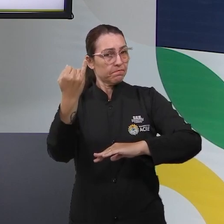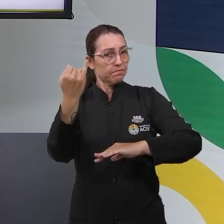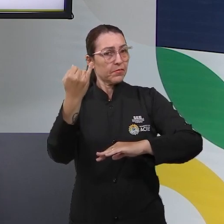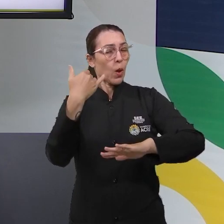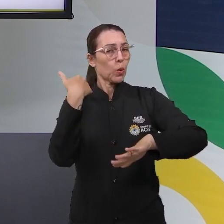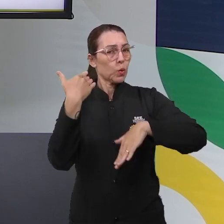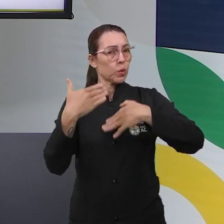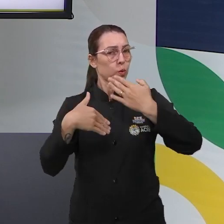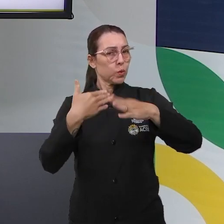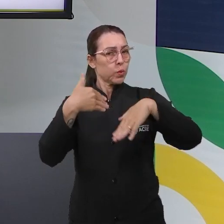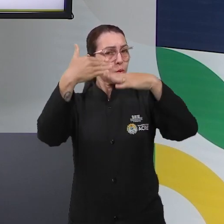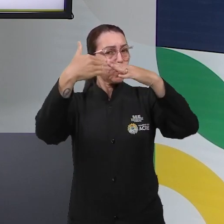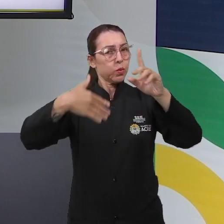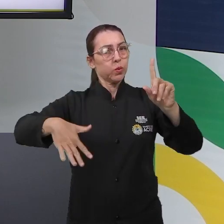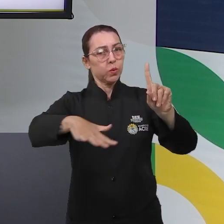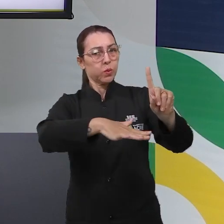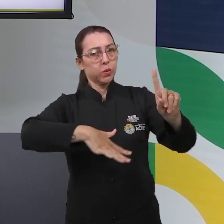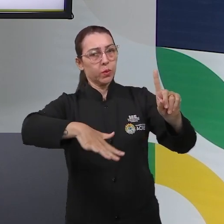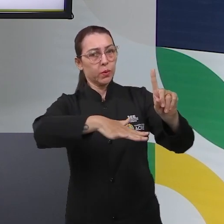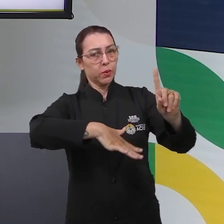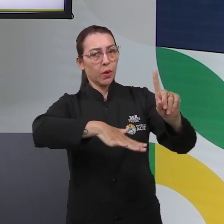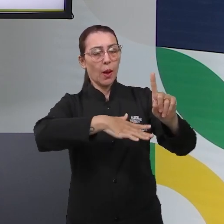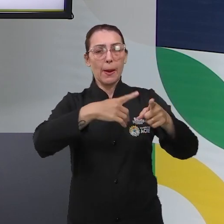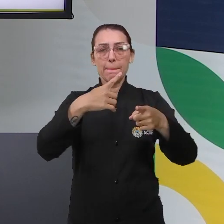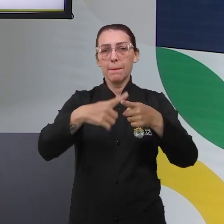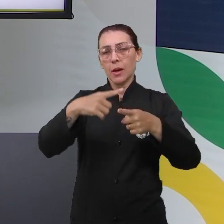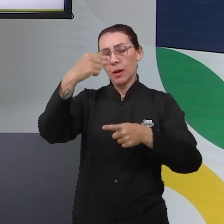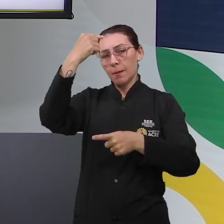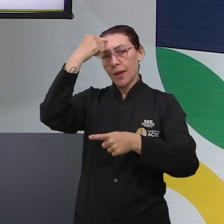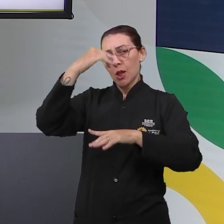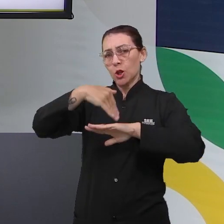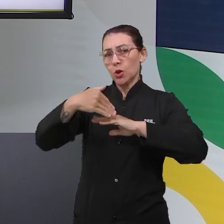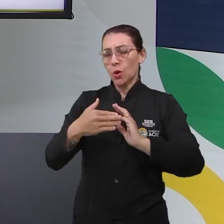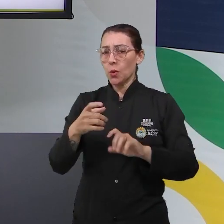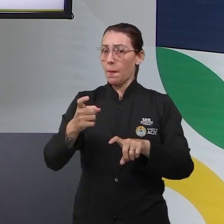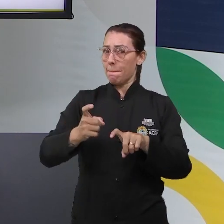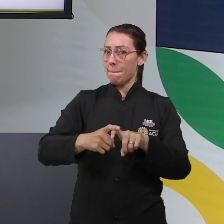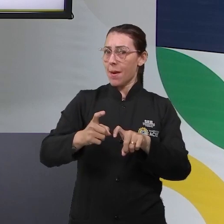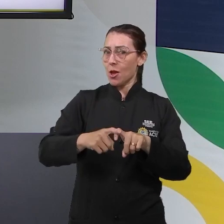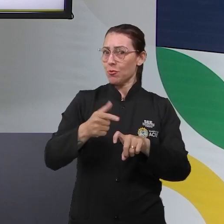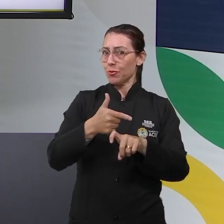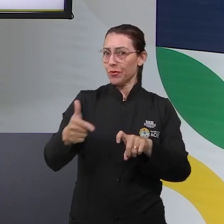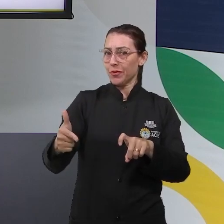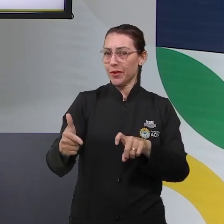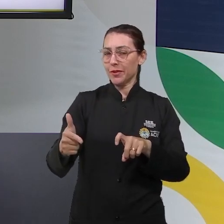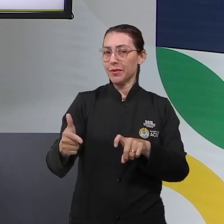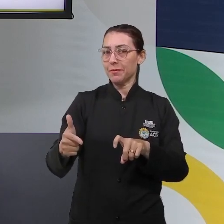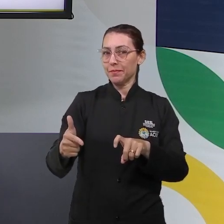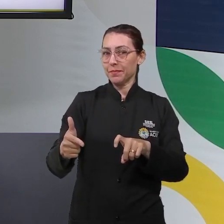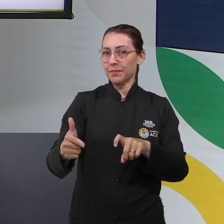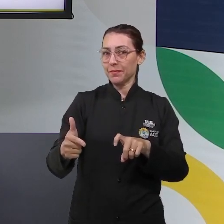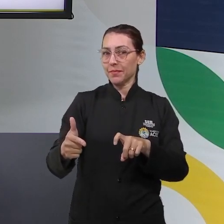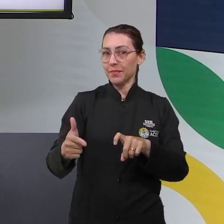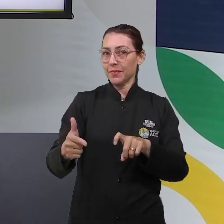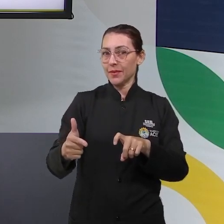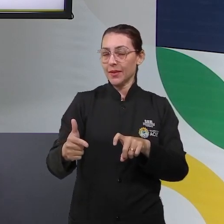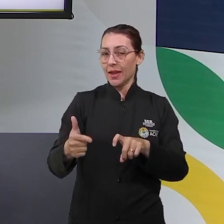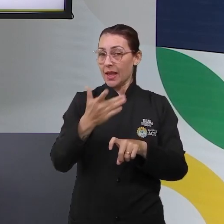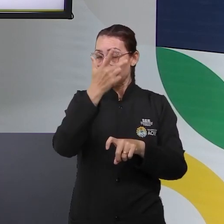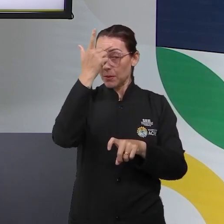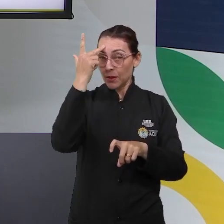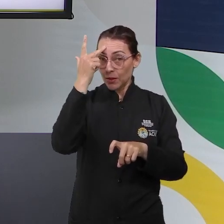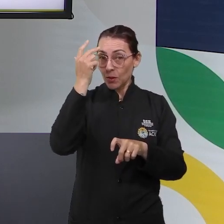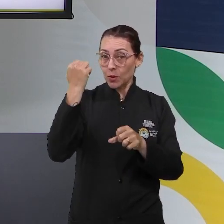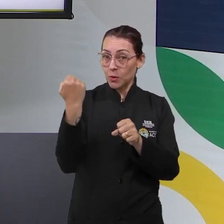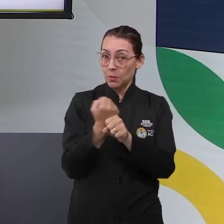o desenvolvimento da sociedade. Porque imagina só, se todo mundo fosse médico e não tivesse os construtores,